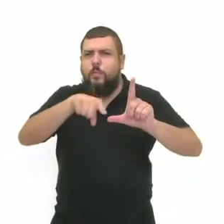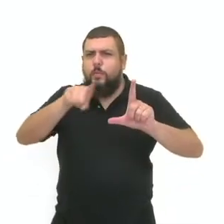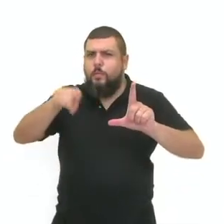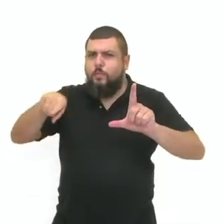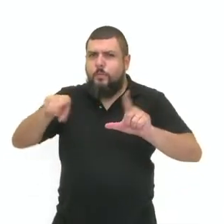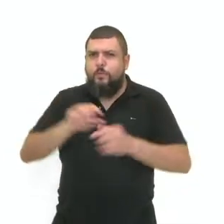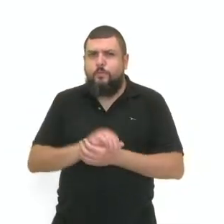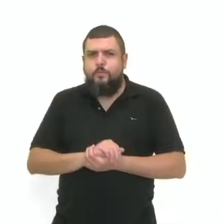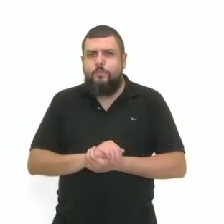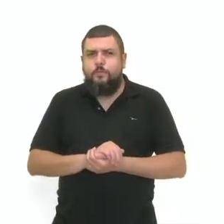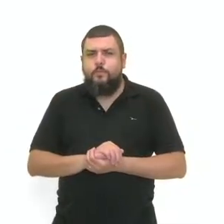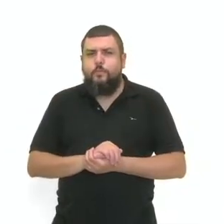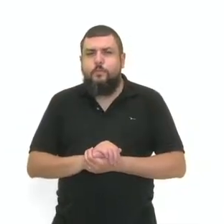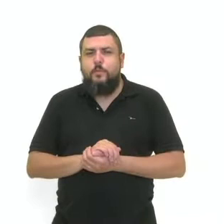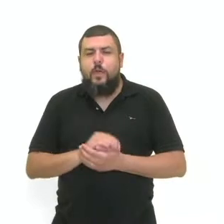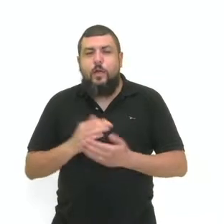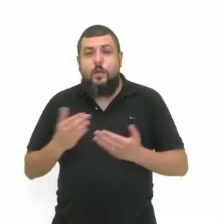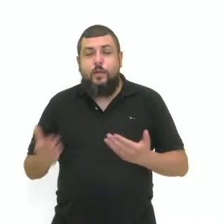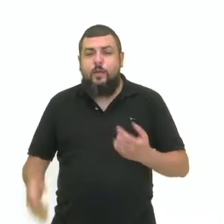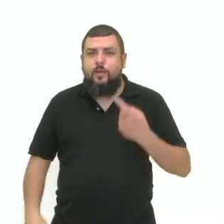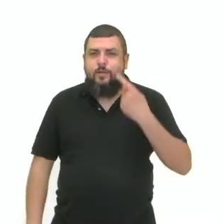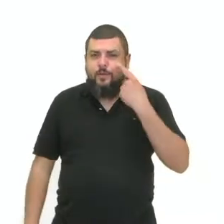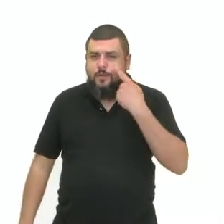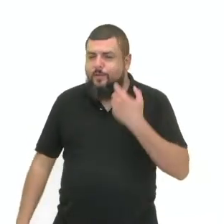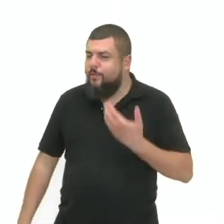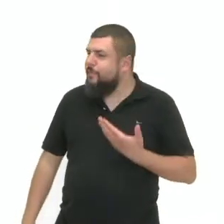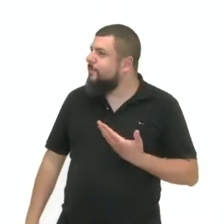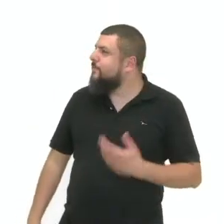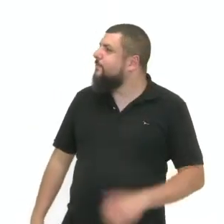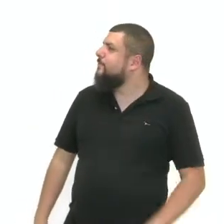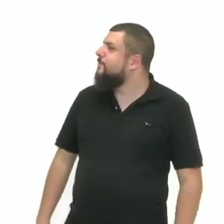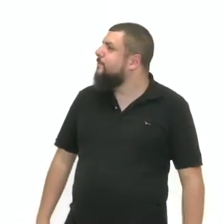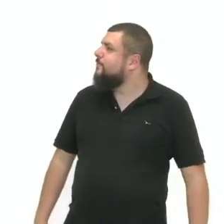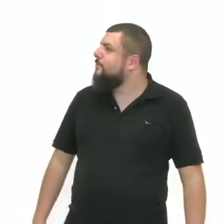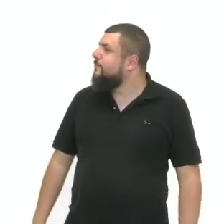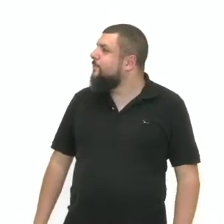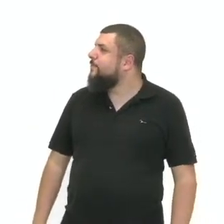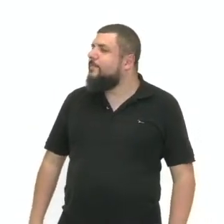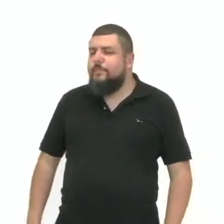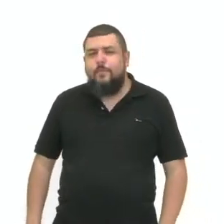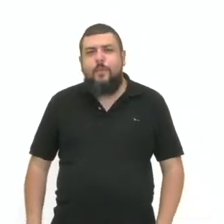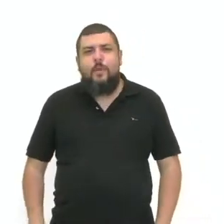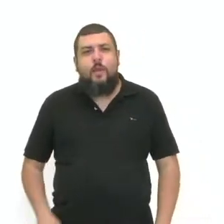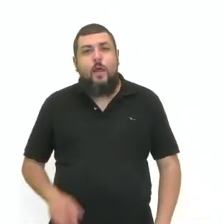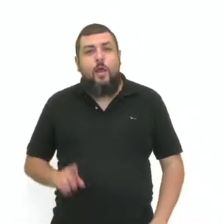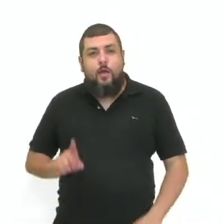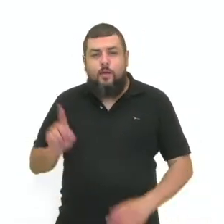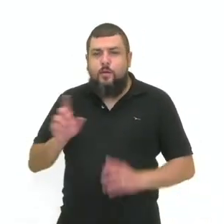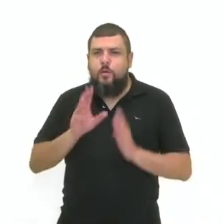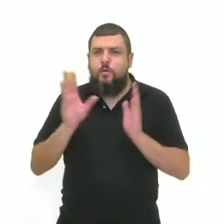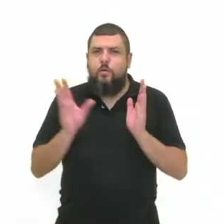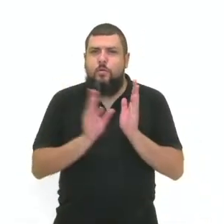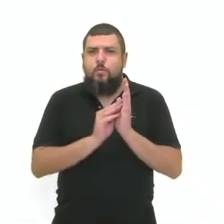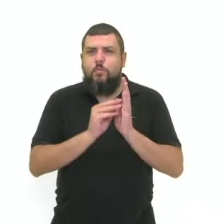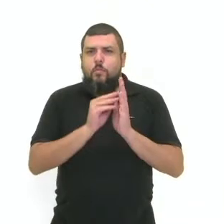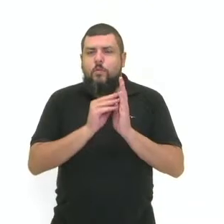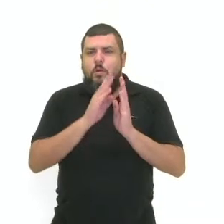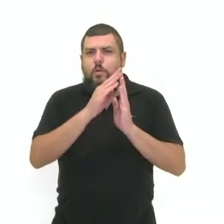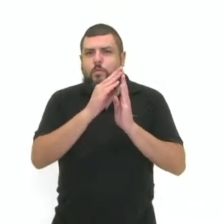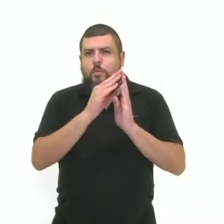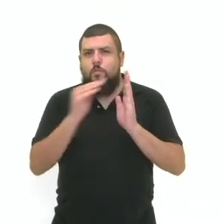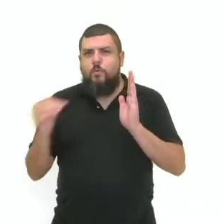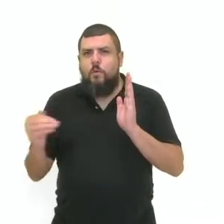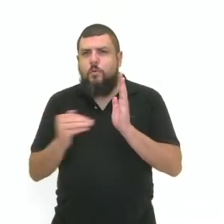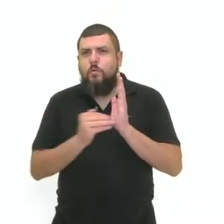tenho uma demonstração do triângulo de Pascal. Lembrando que eu tenho no índice de linhas e colunas,